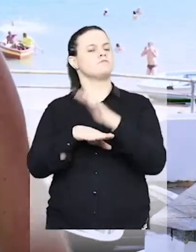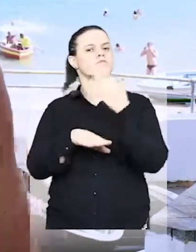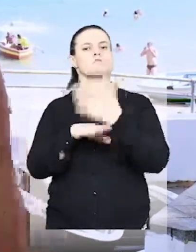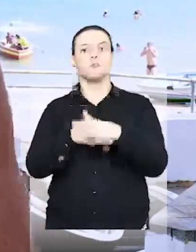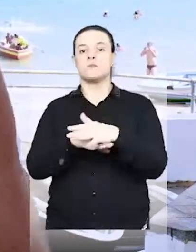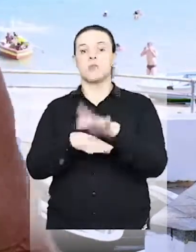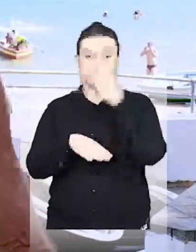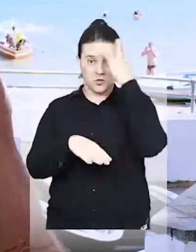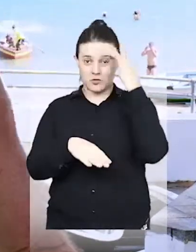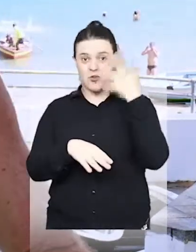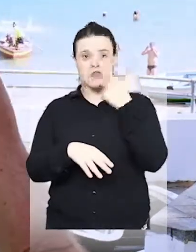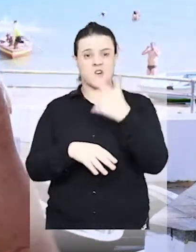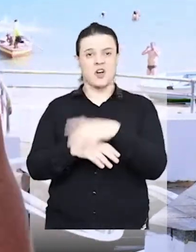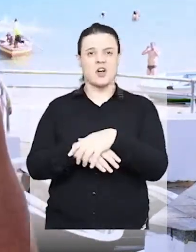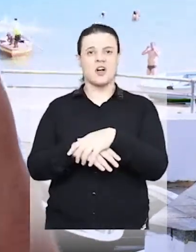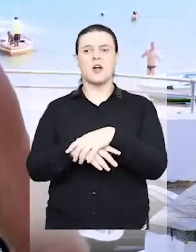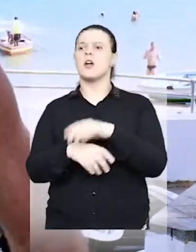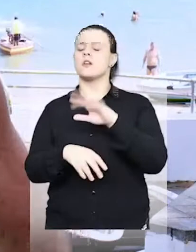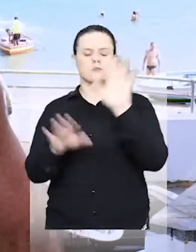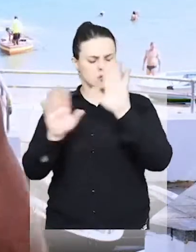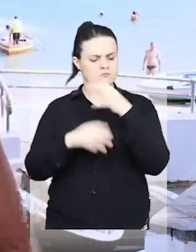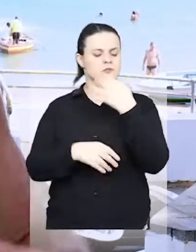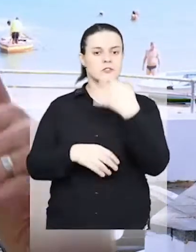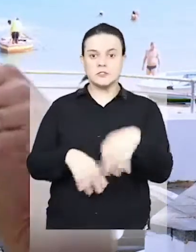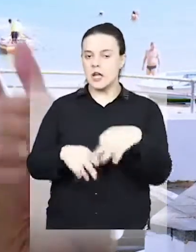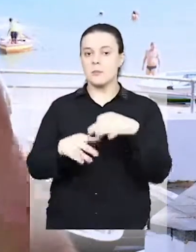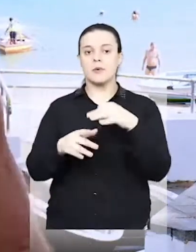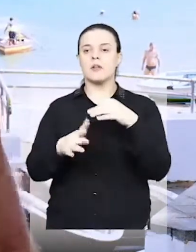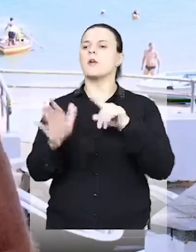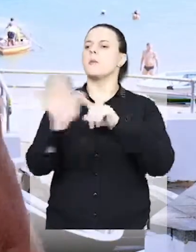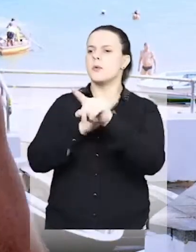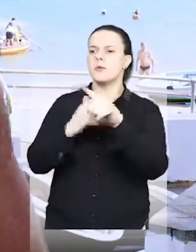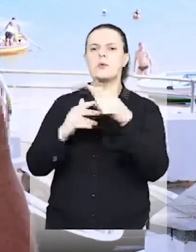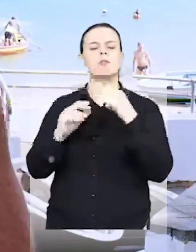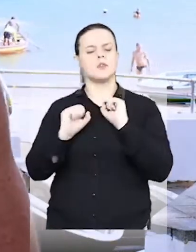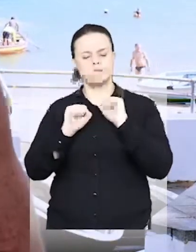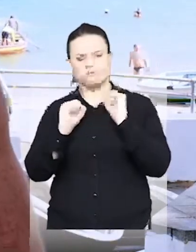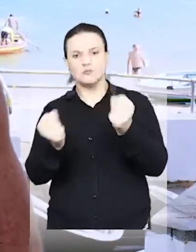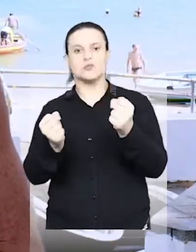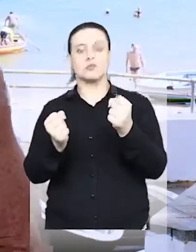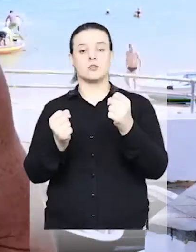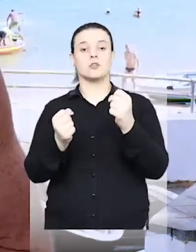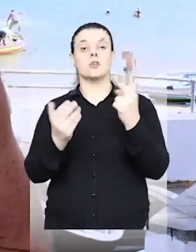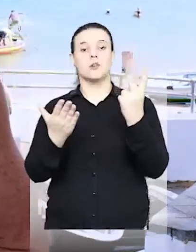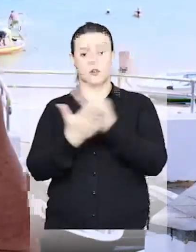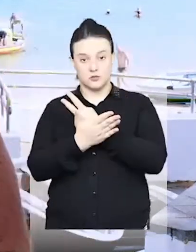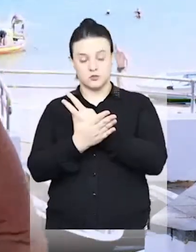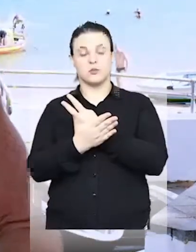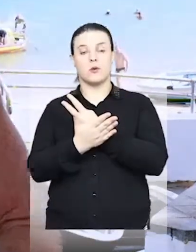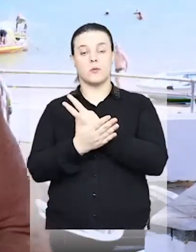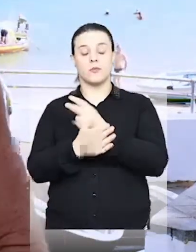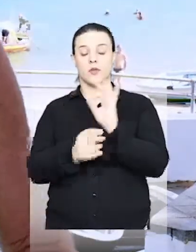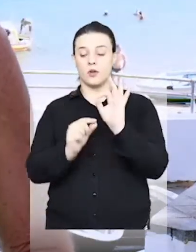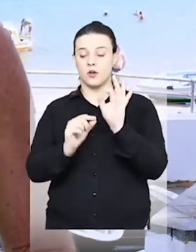que quer, e não é daquele cara que você fala, nego, para, ele não, ele tá sempre à disposição. Felipe teve uma